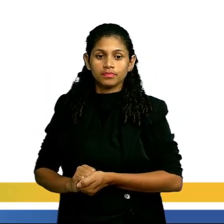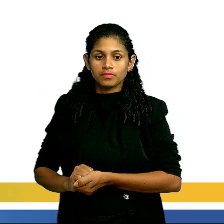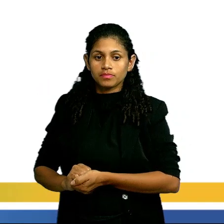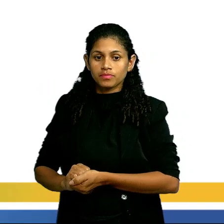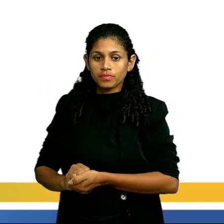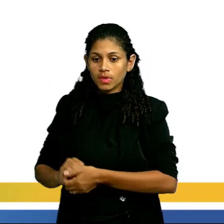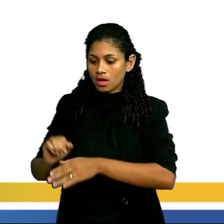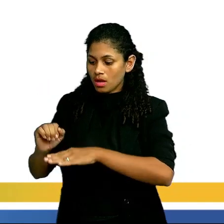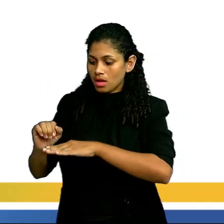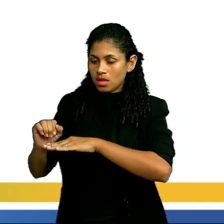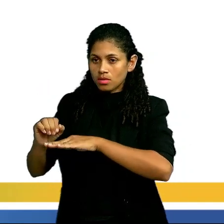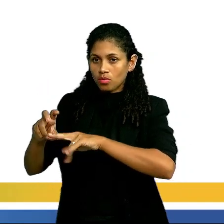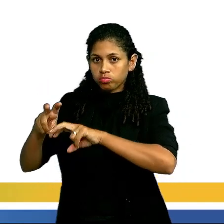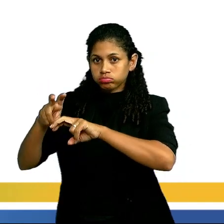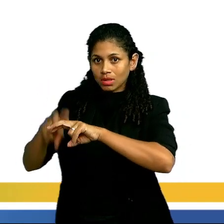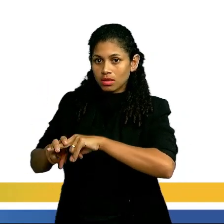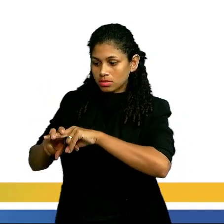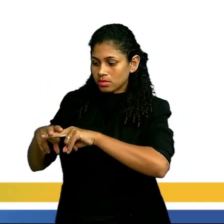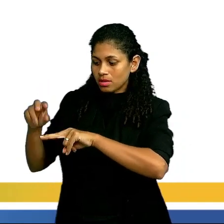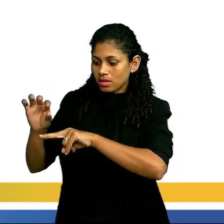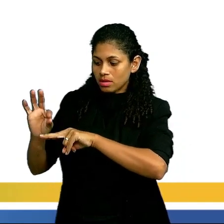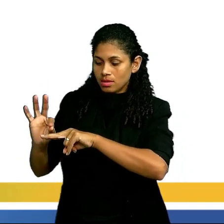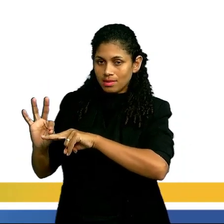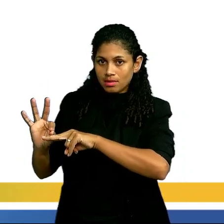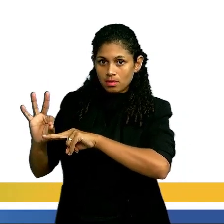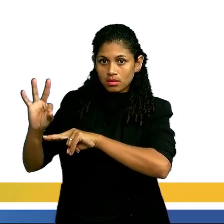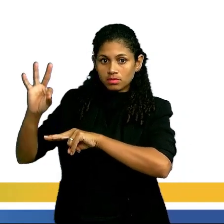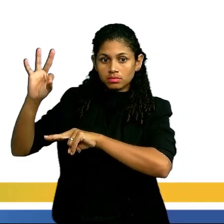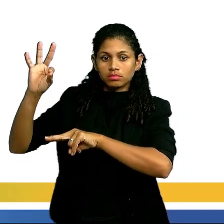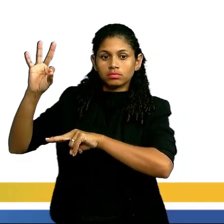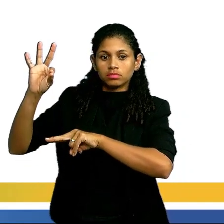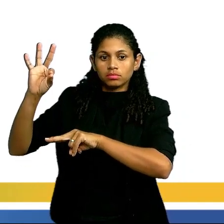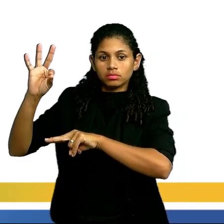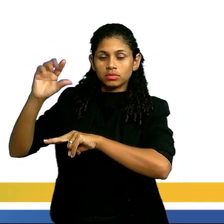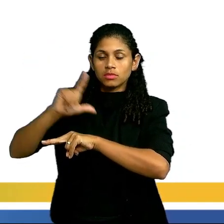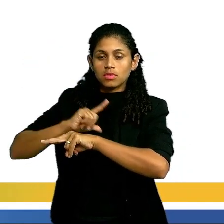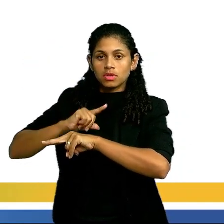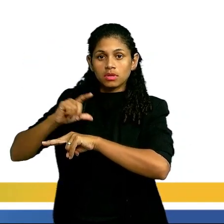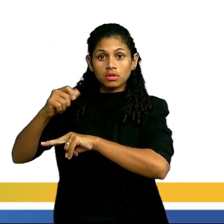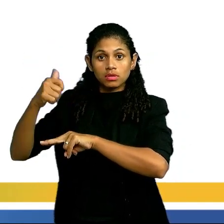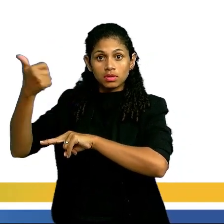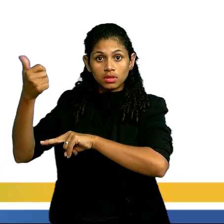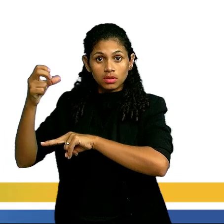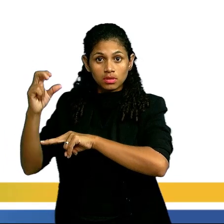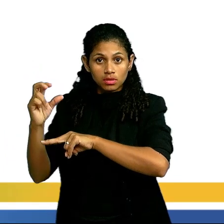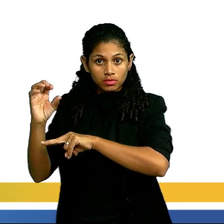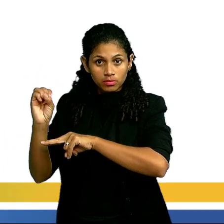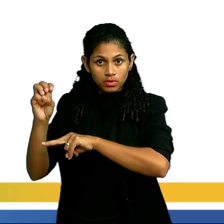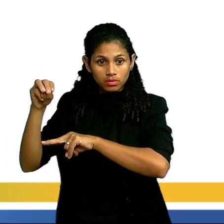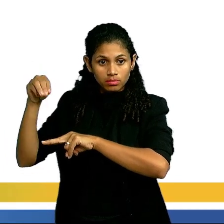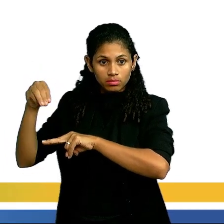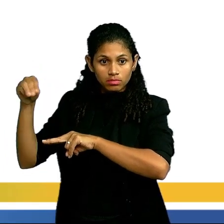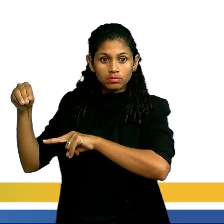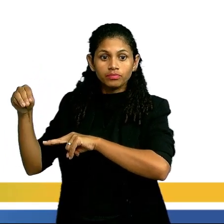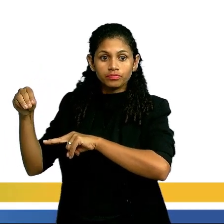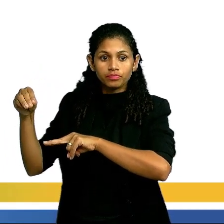da poltrona acima, nós temos aí 150 milímetros.